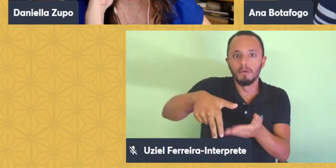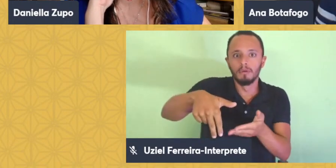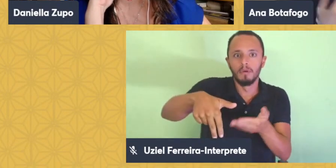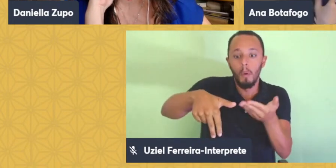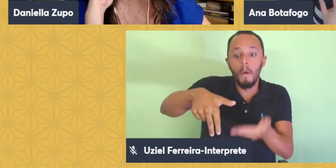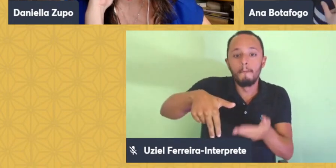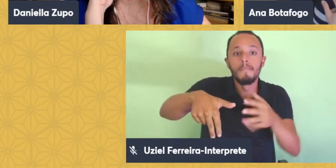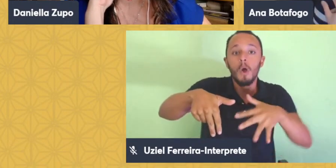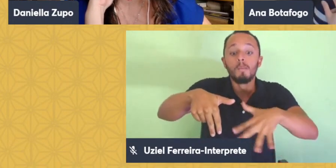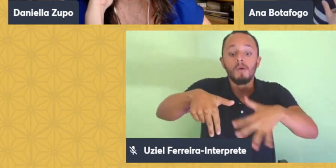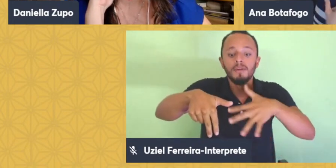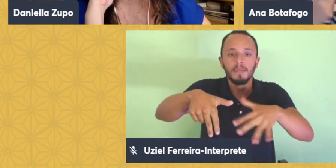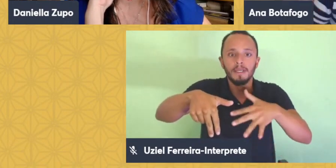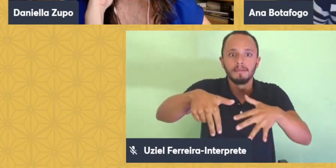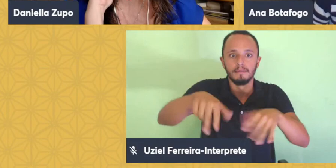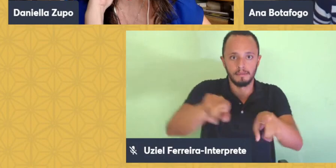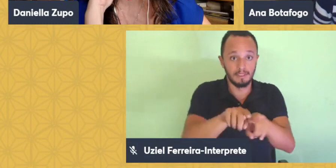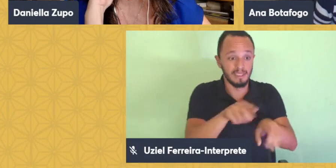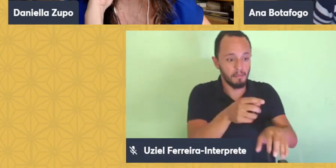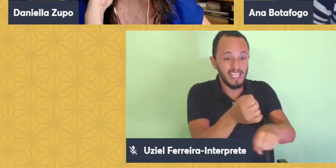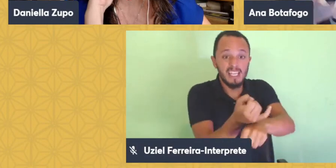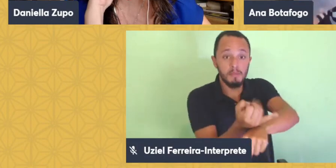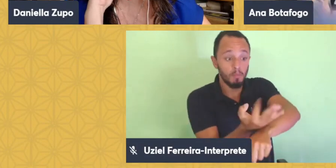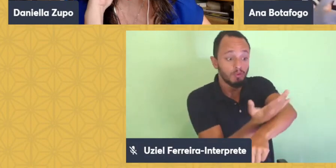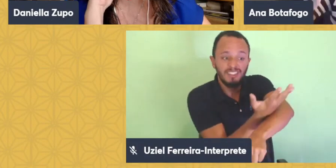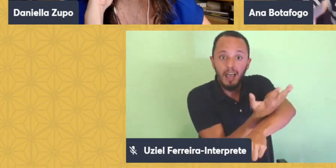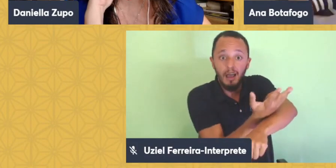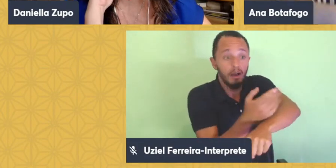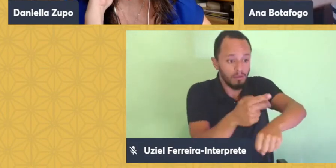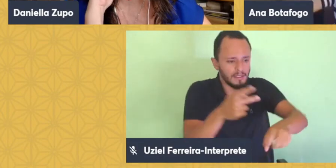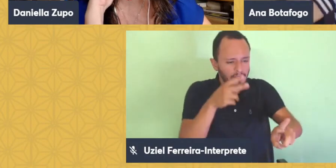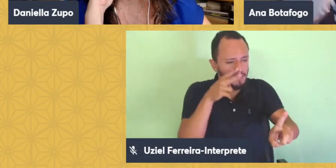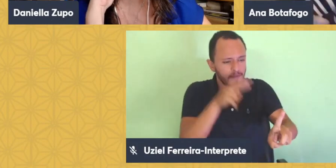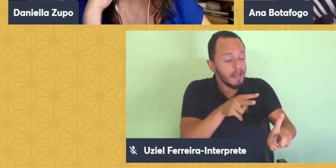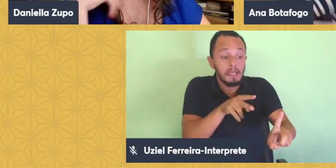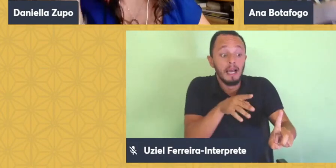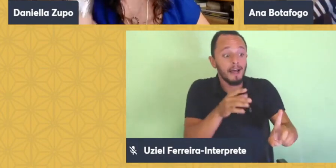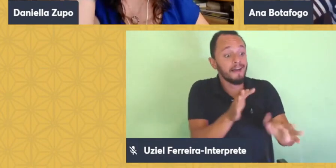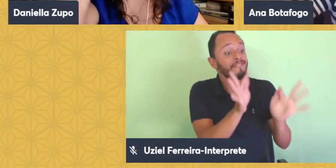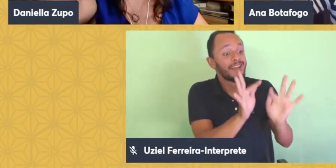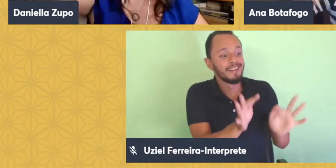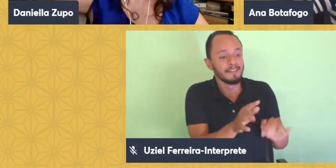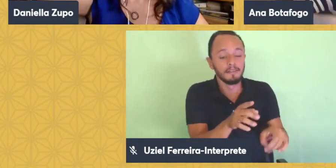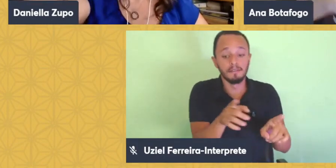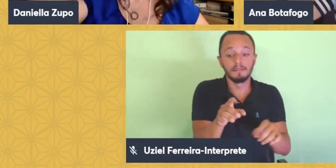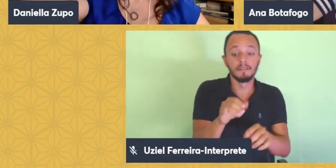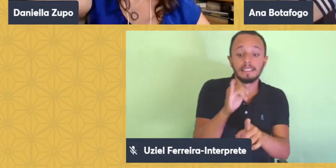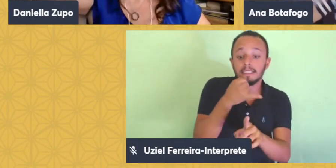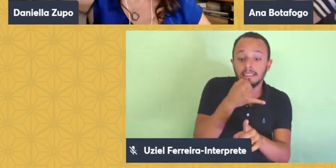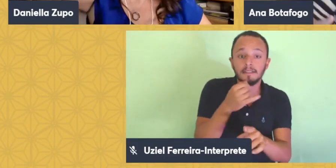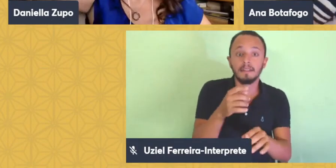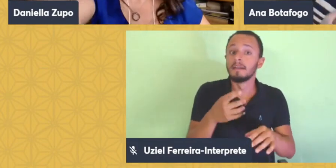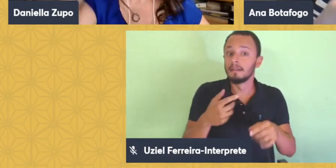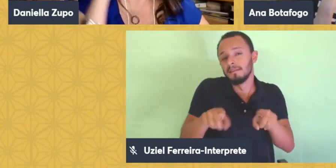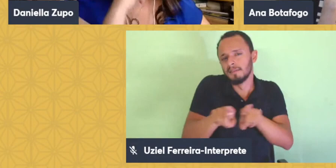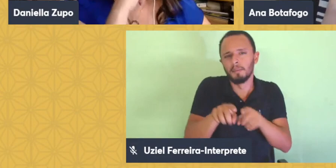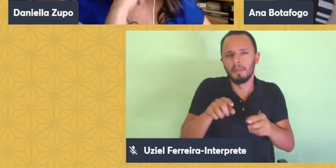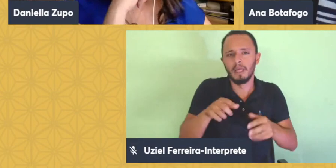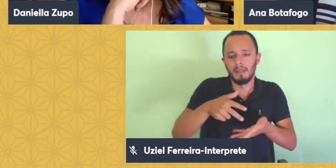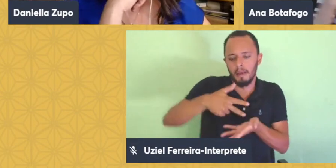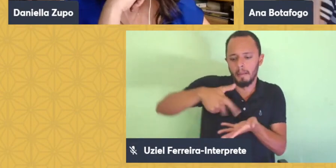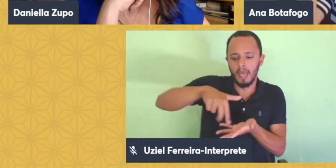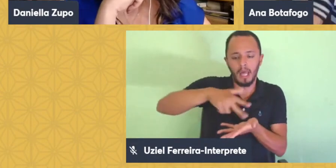vão sendo transmitidas através desse corpo mesmo de bailarinas eu mesmo depois que passei por alguns traumas algumas